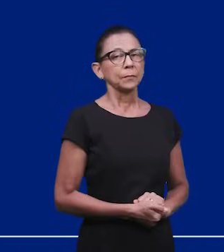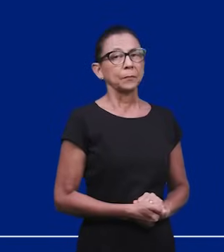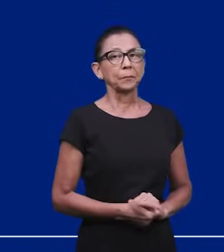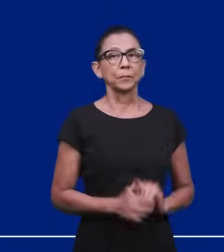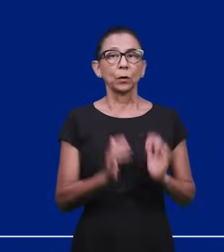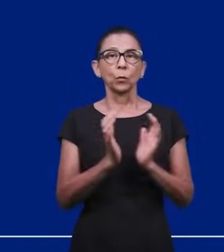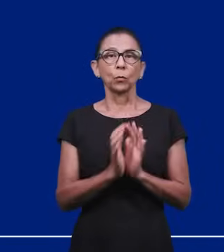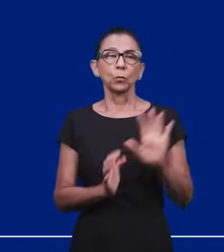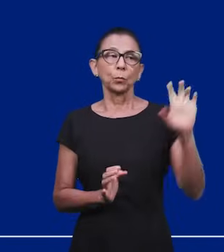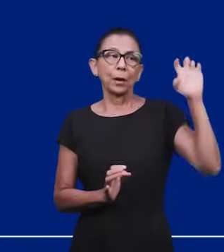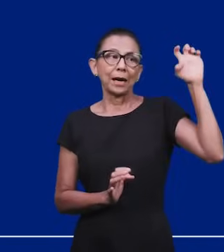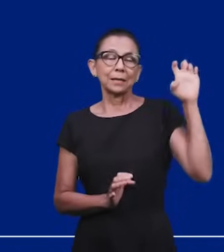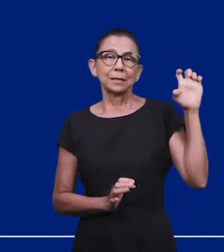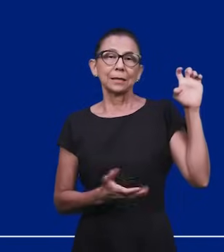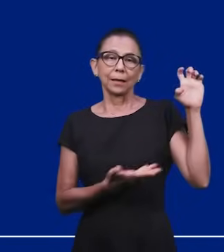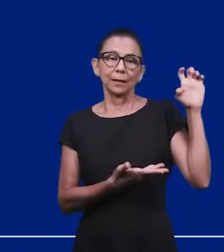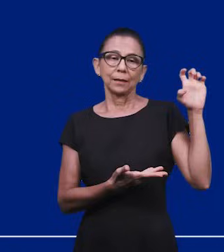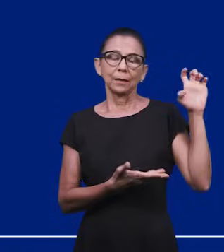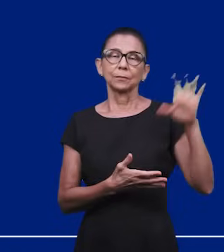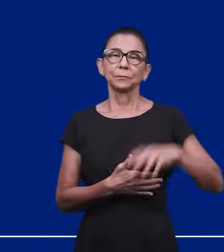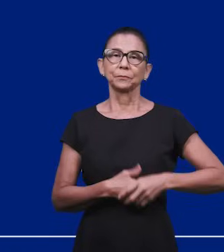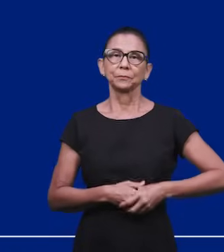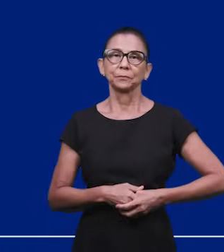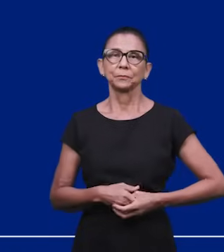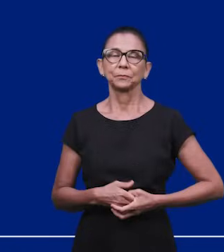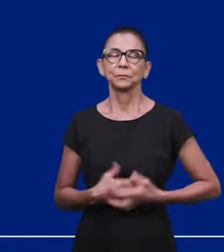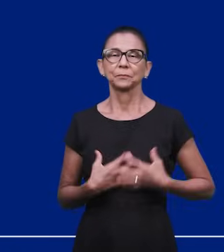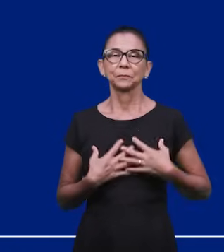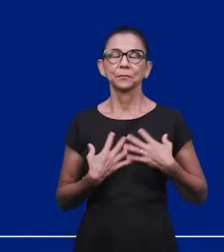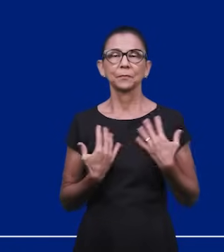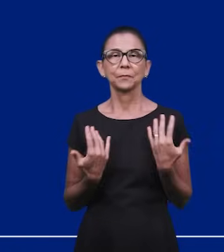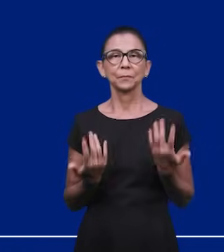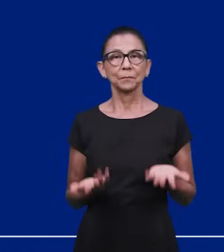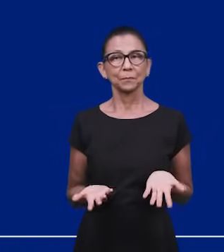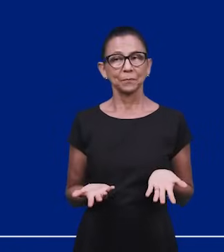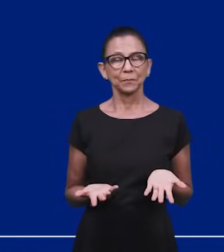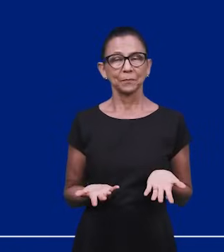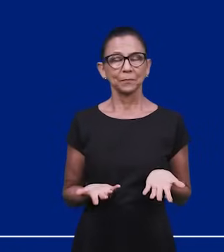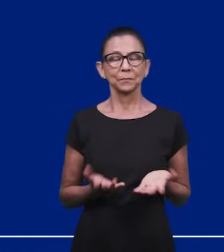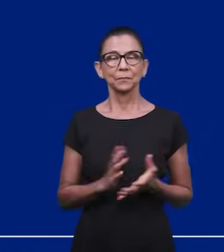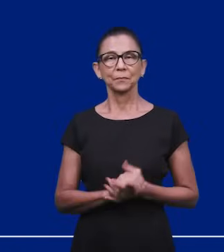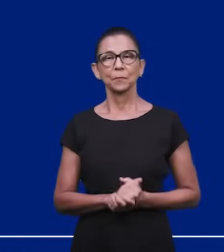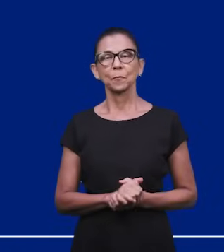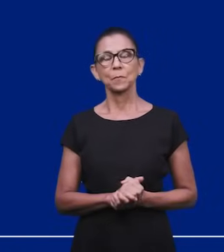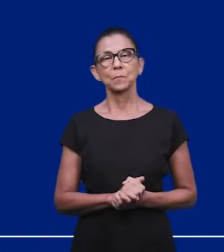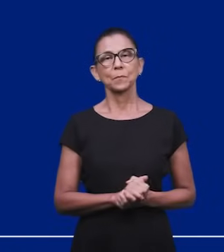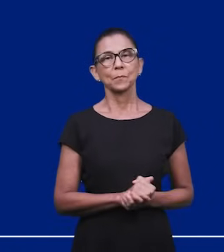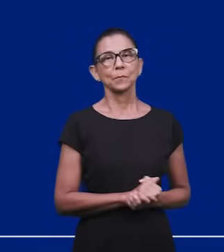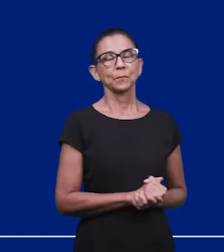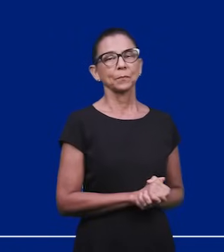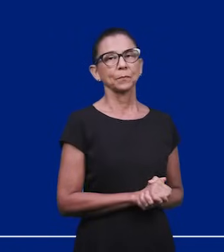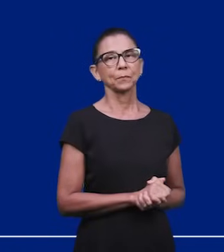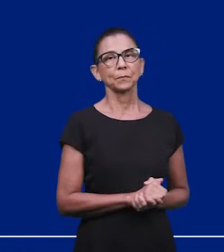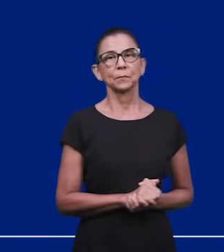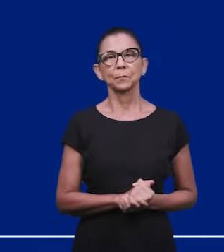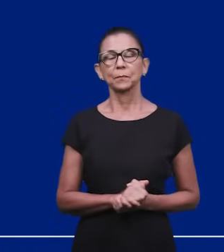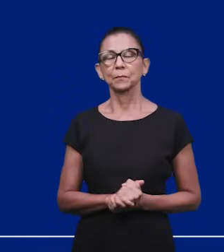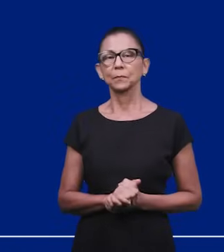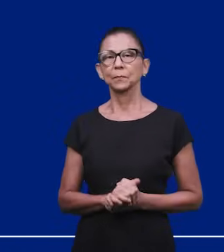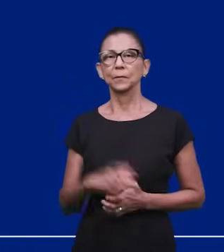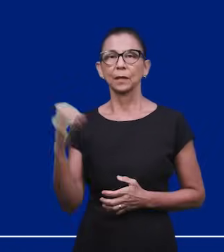Daquele primeiro texto. Do vinde benditos meu Pai. Então dirá também aos que estiverem à sua esquerda: apartai-vos de